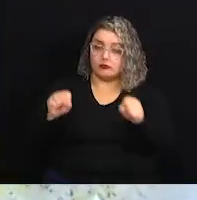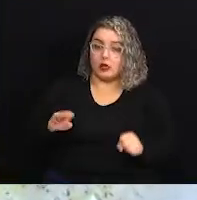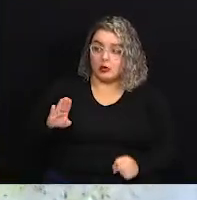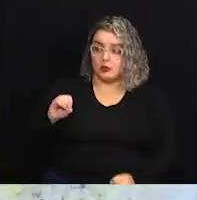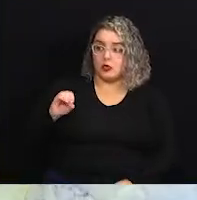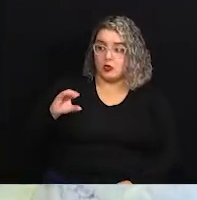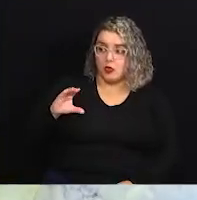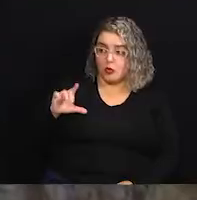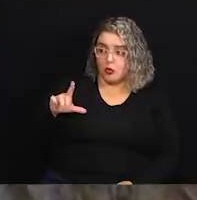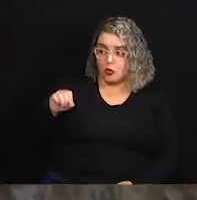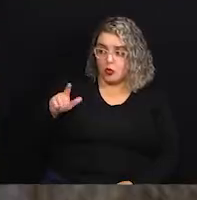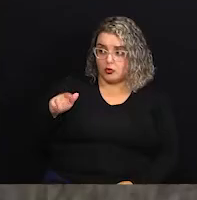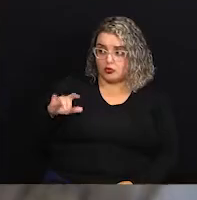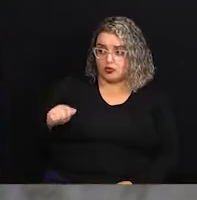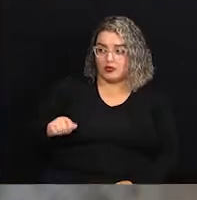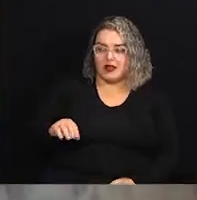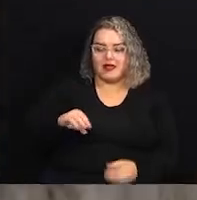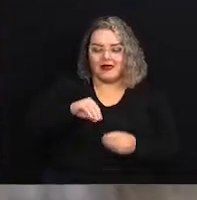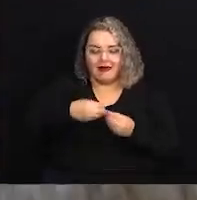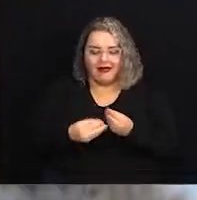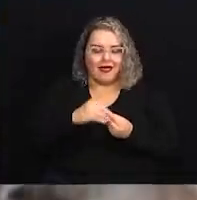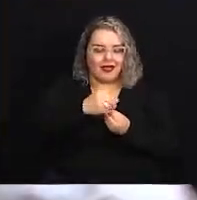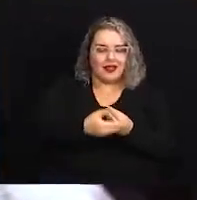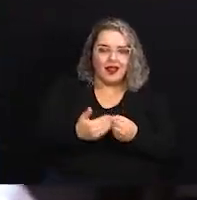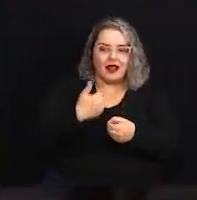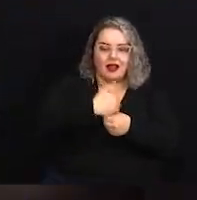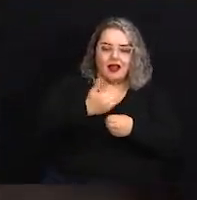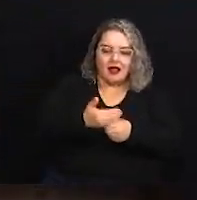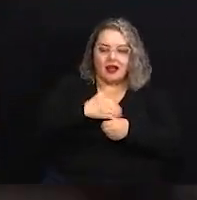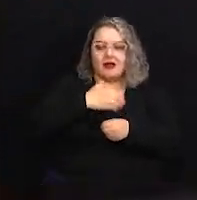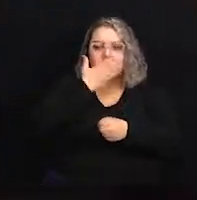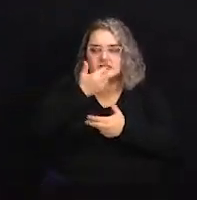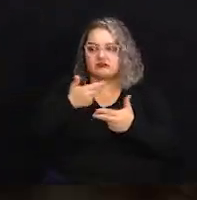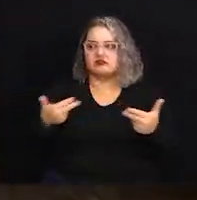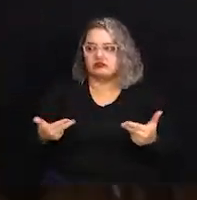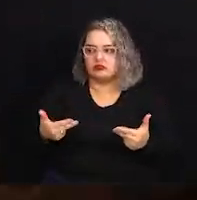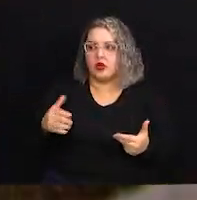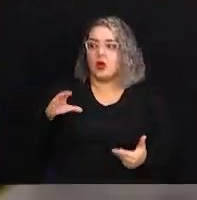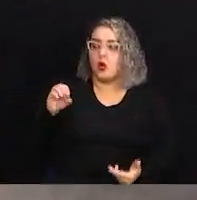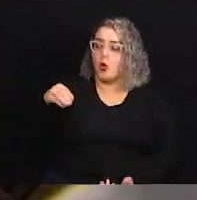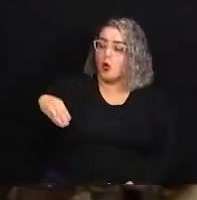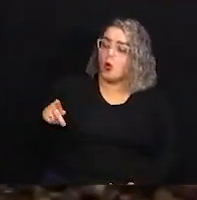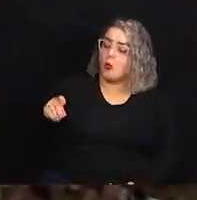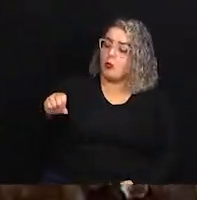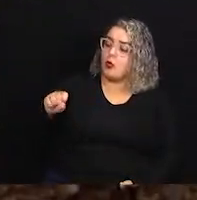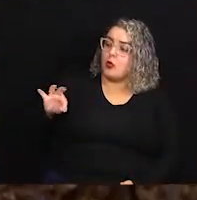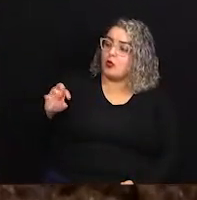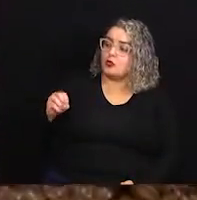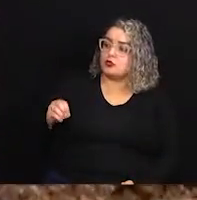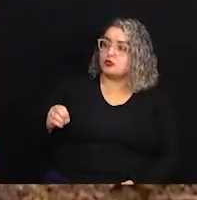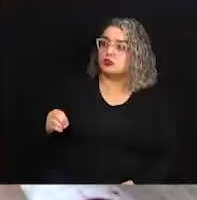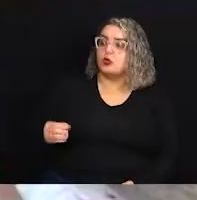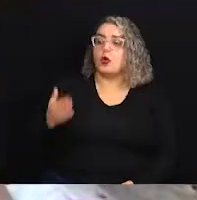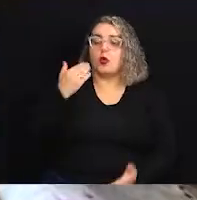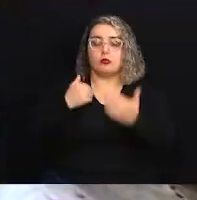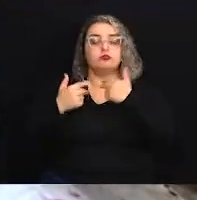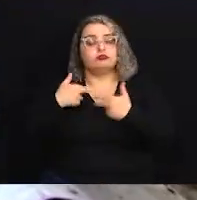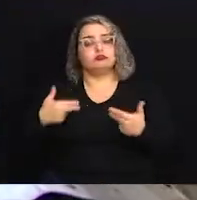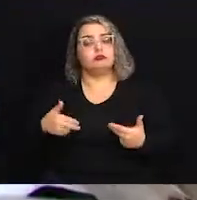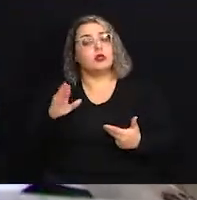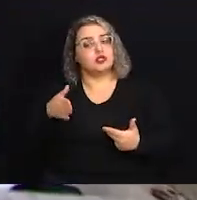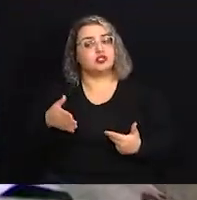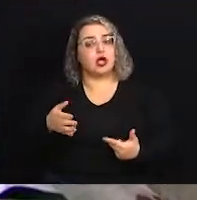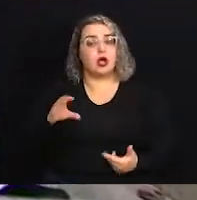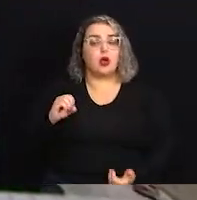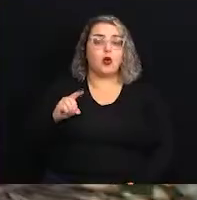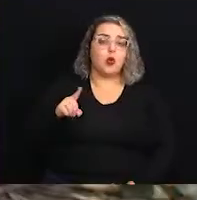biológico para que cascas e restos de verduras, legumes e frutas virem composto orgânico e de comidas que